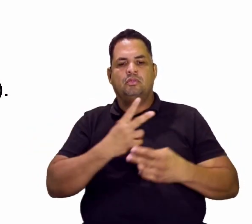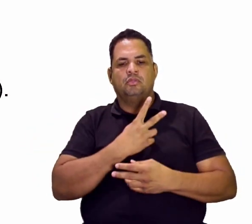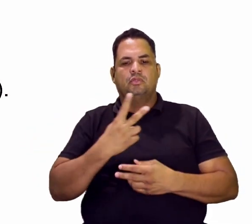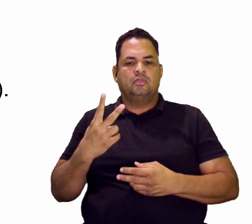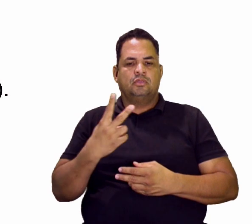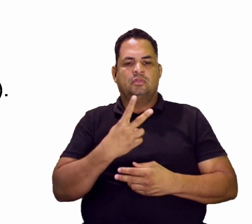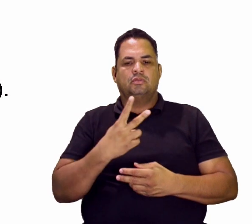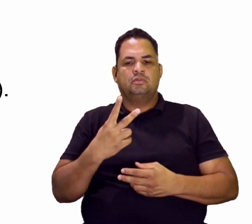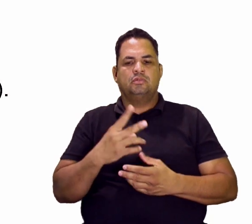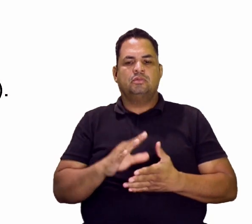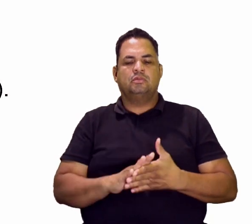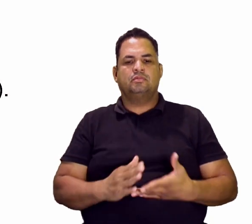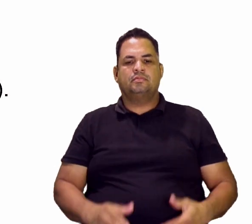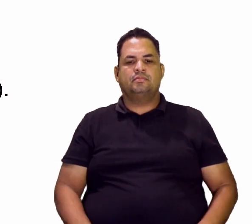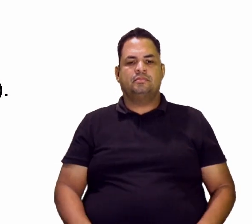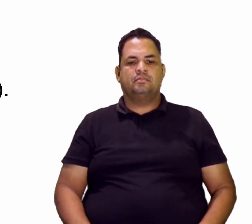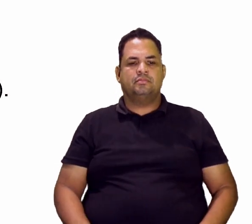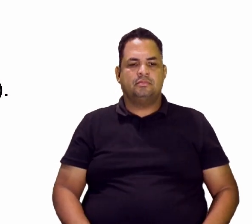como no